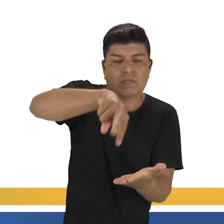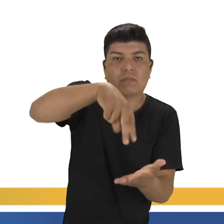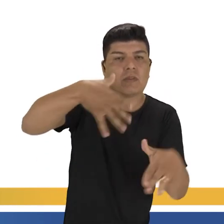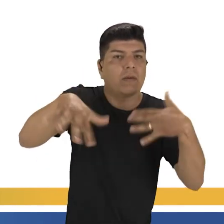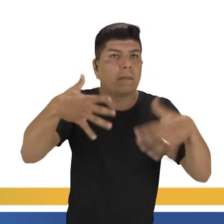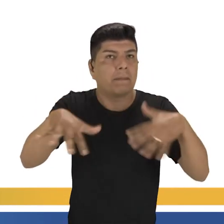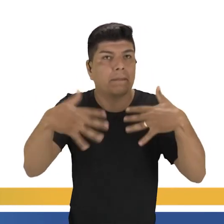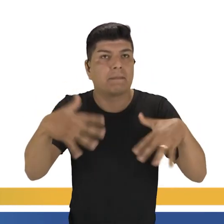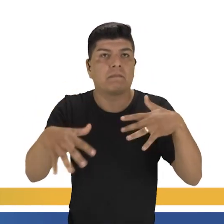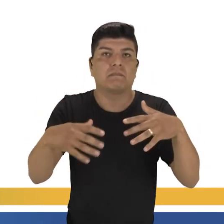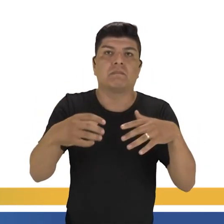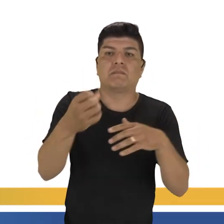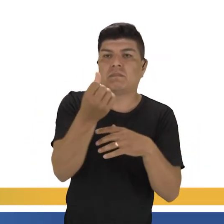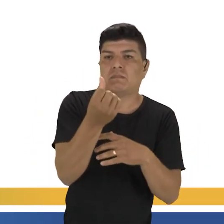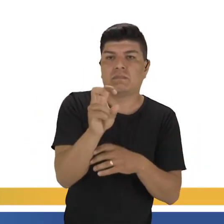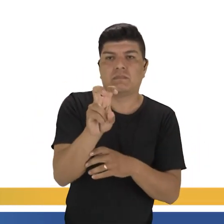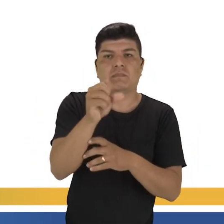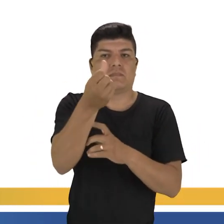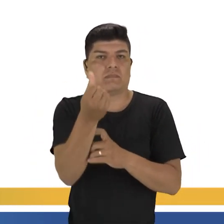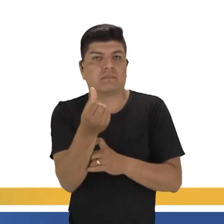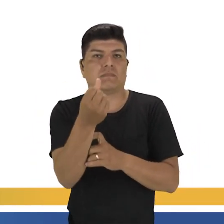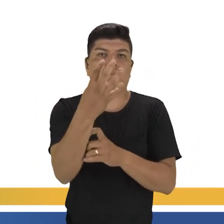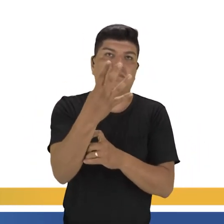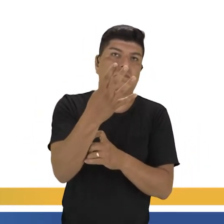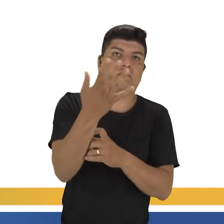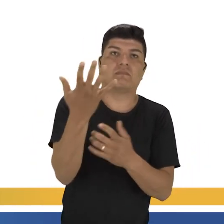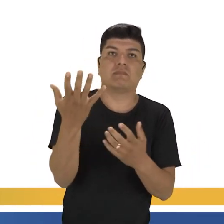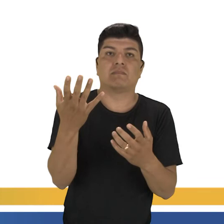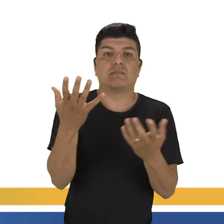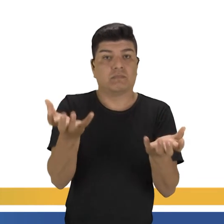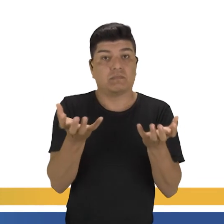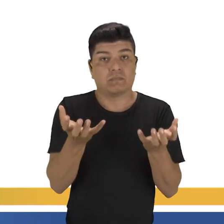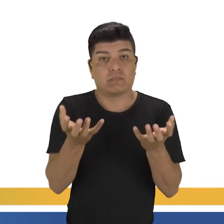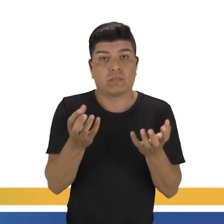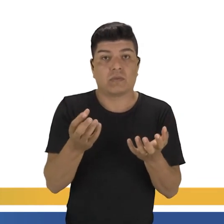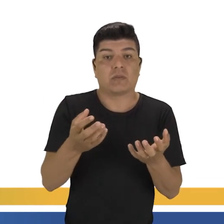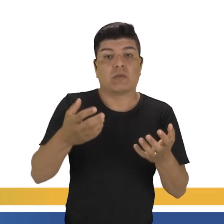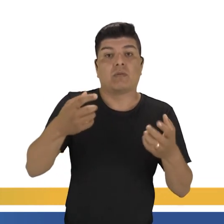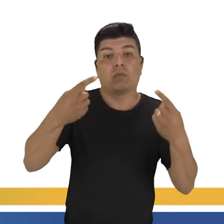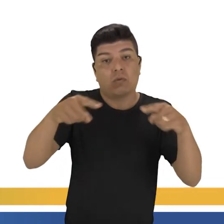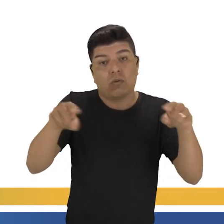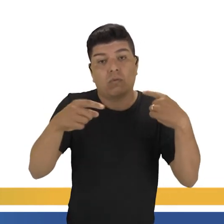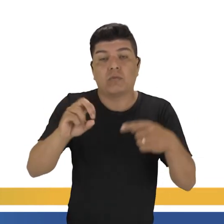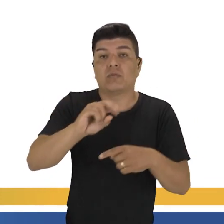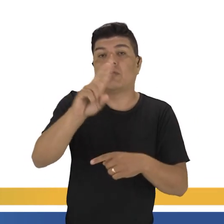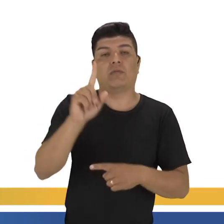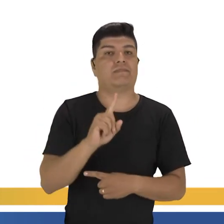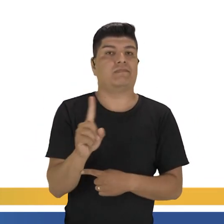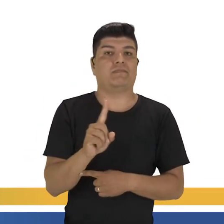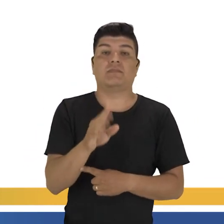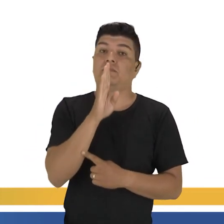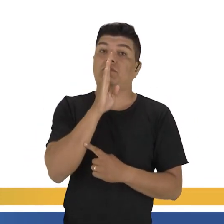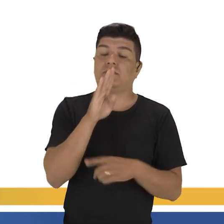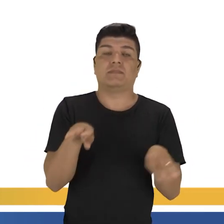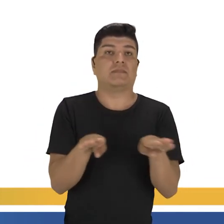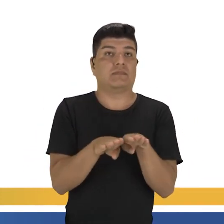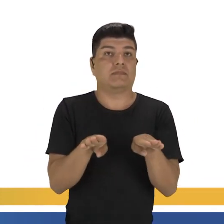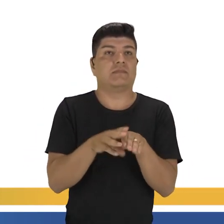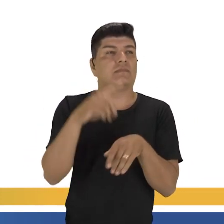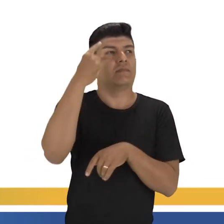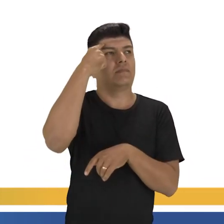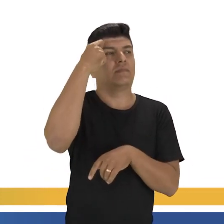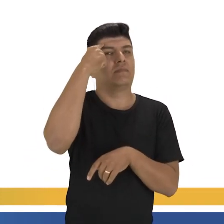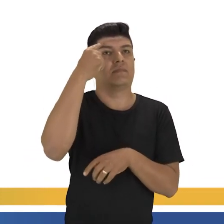escolhe 5, 6, 4 movimentos que você queira, com ou sem música, pode ser com música ou no silêncio, pensando